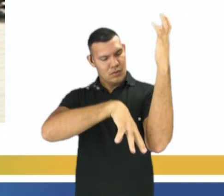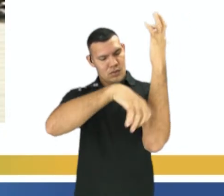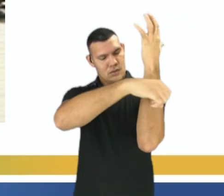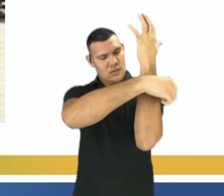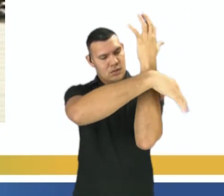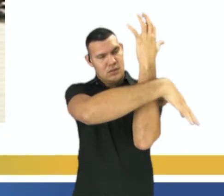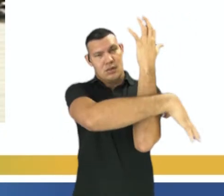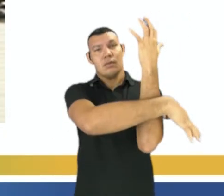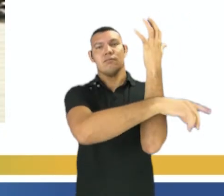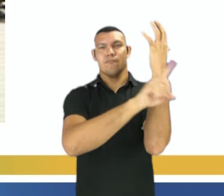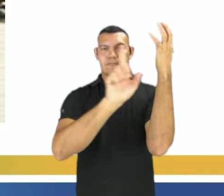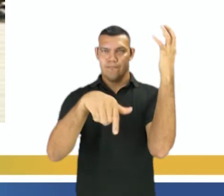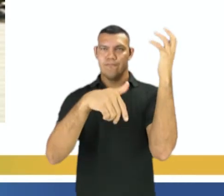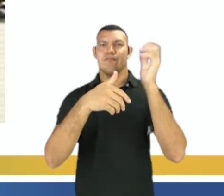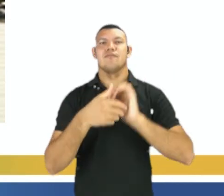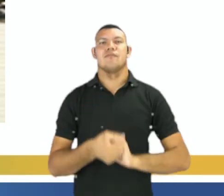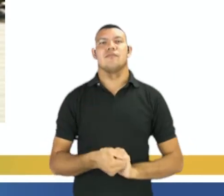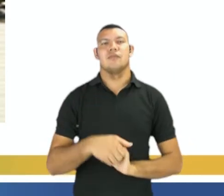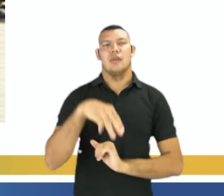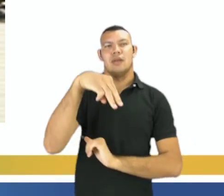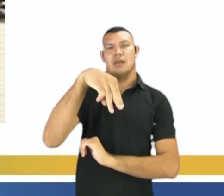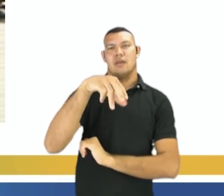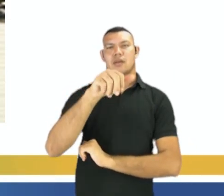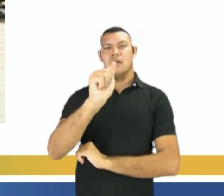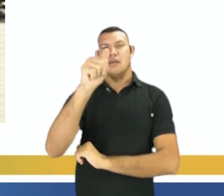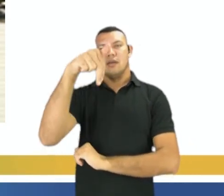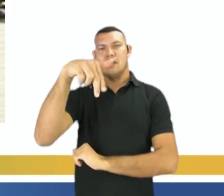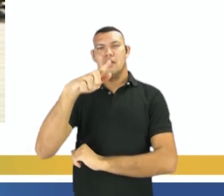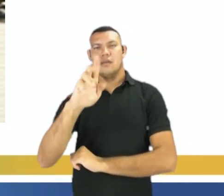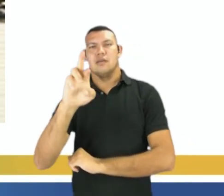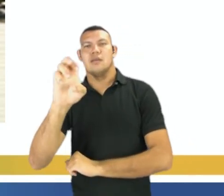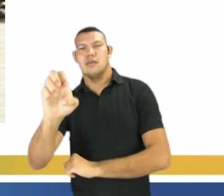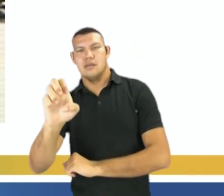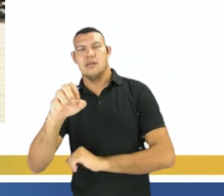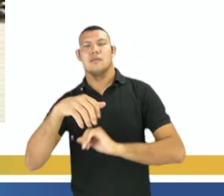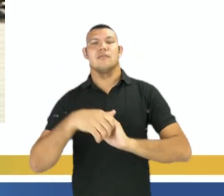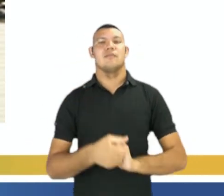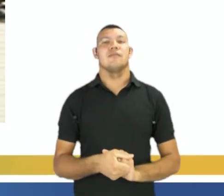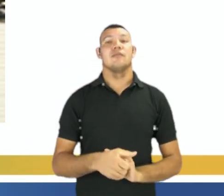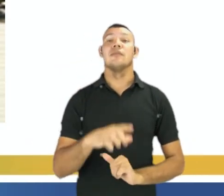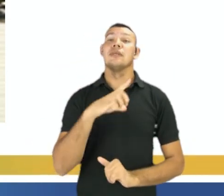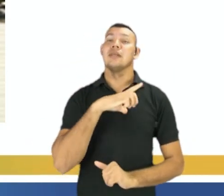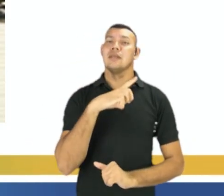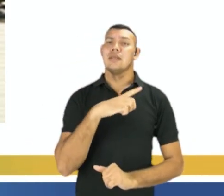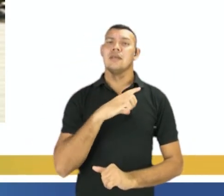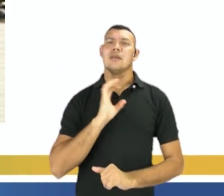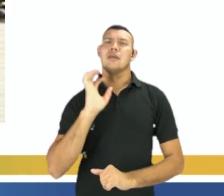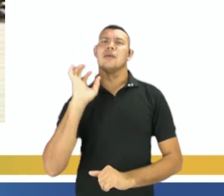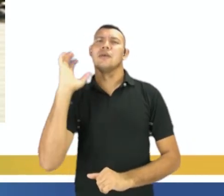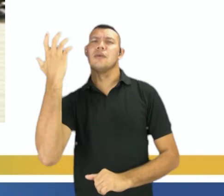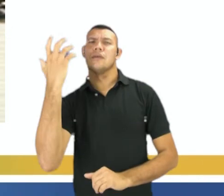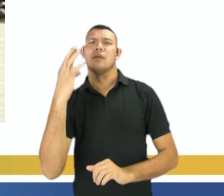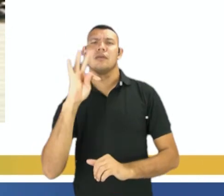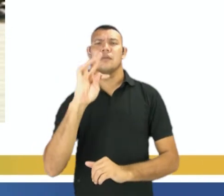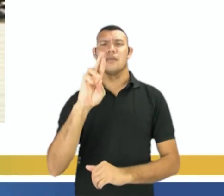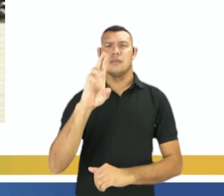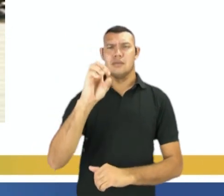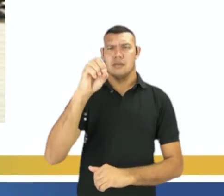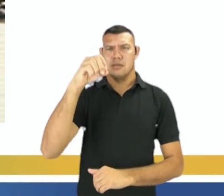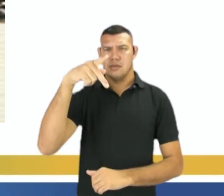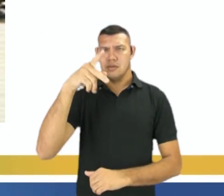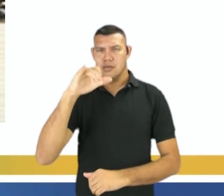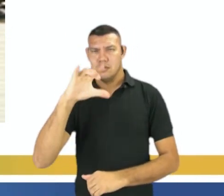né, dessa parte aí da vegetação litorânea. E temos como clima predominante o clima